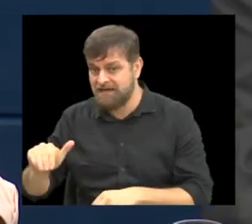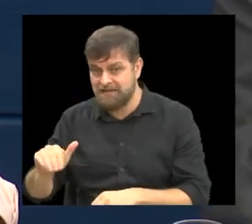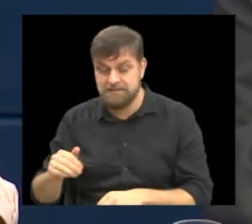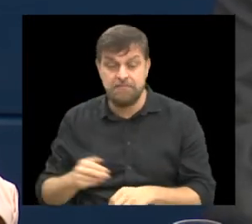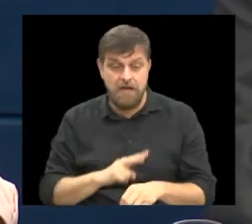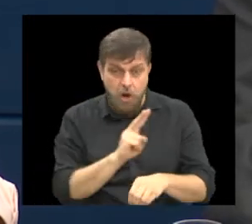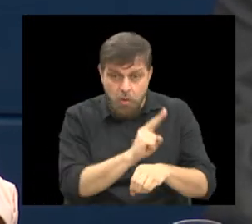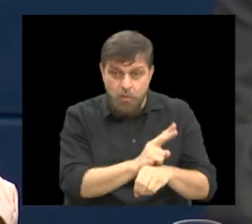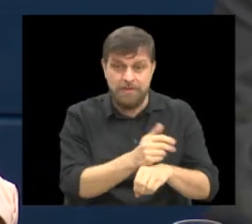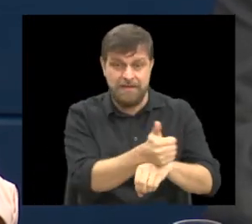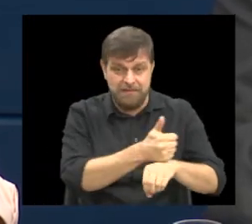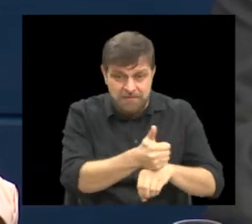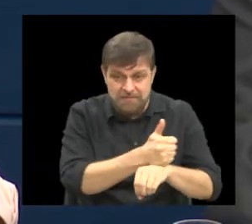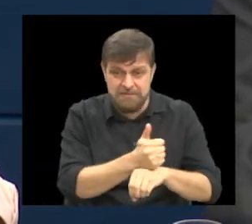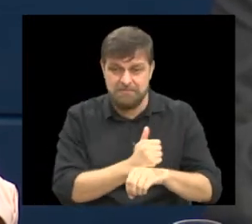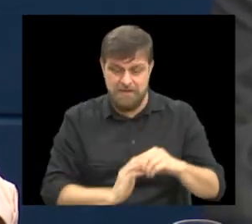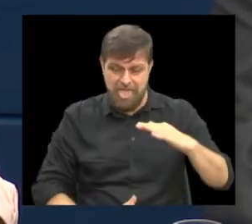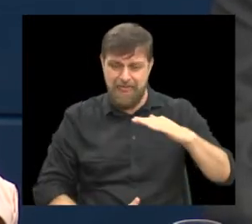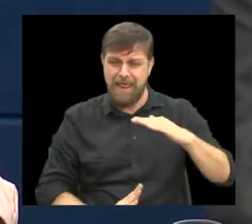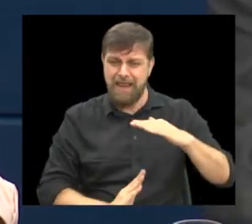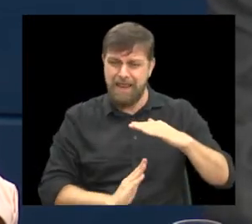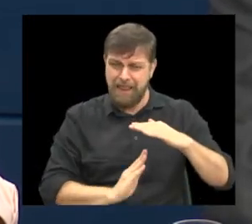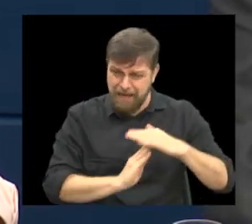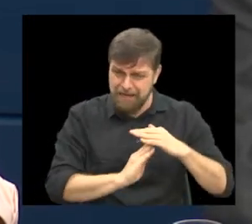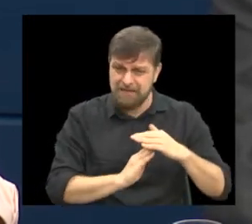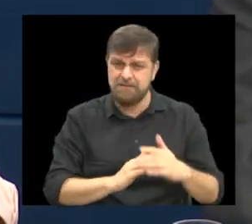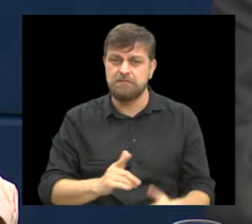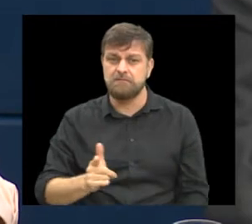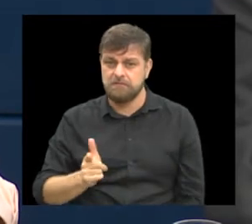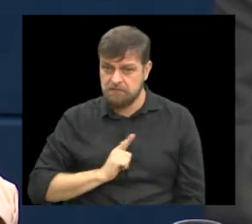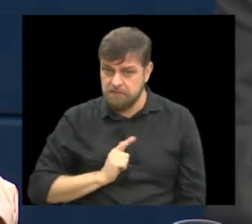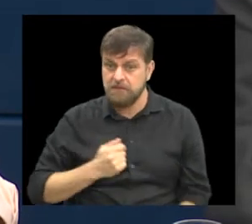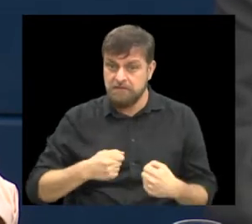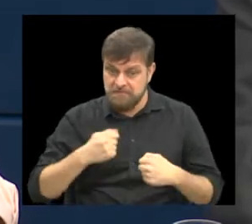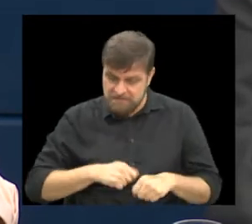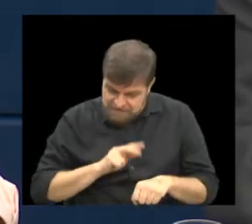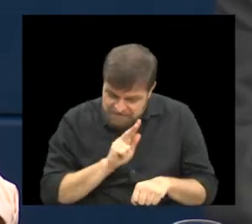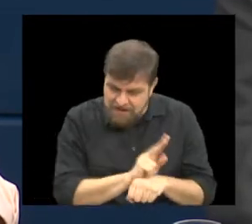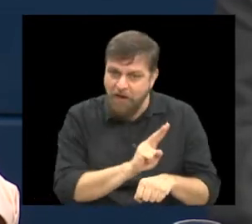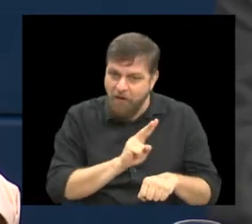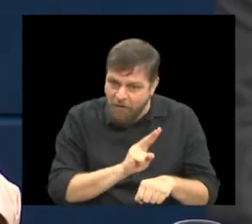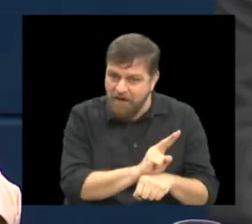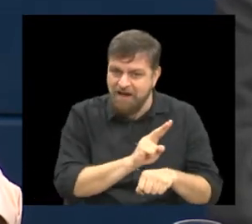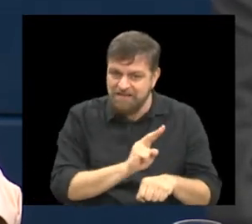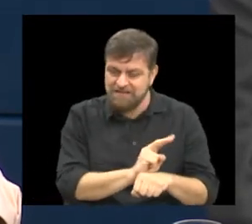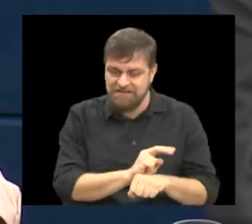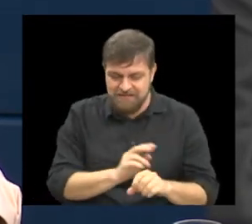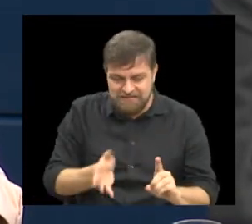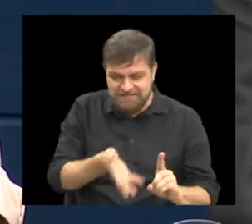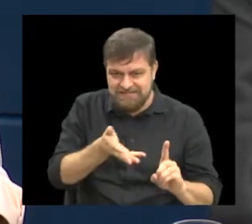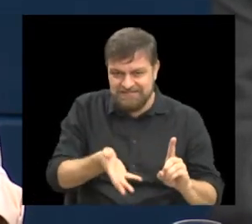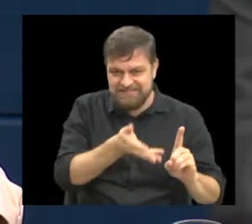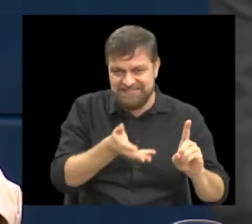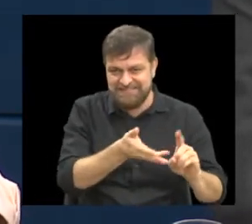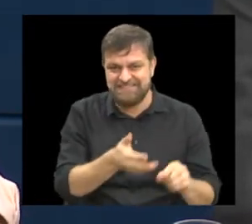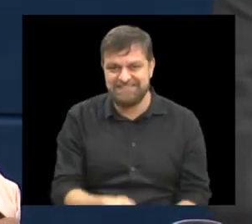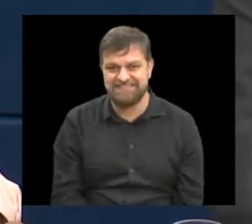porque chega uma hora que mesmo... Você precisa de um colo. Precisa de um colo, né? Vocês dão pra